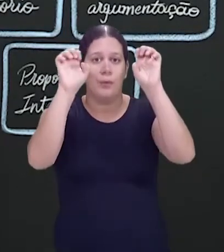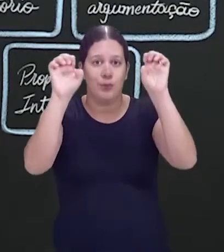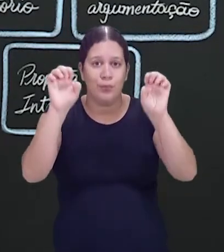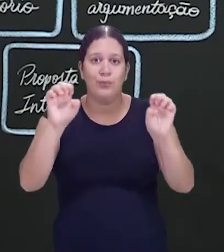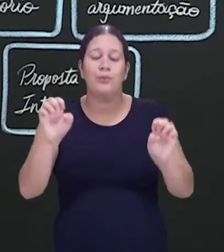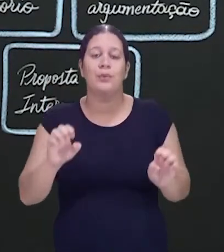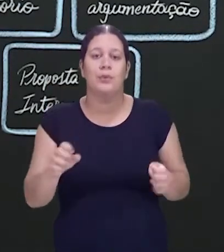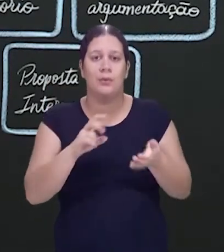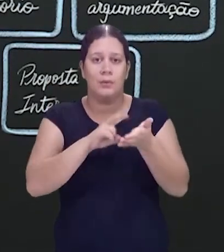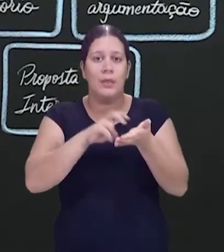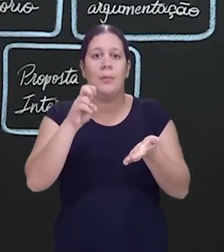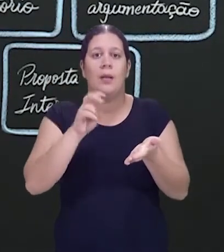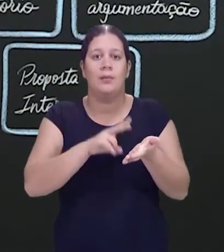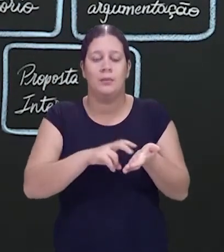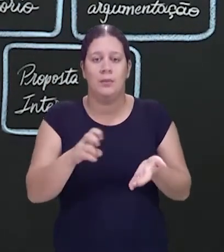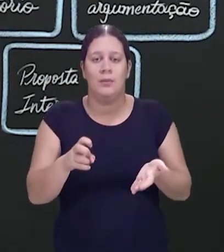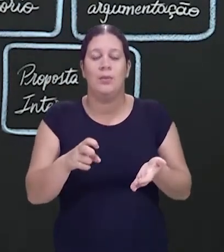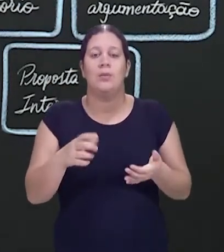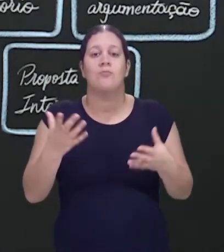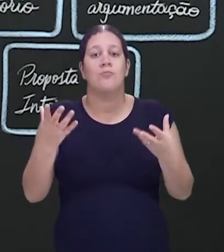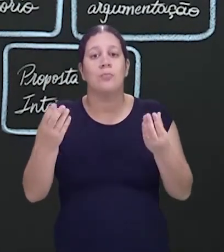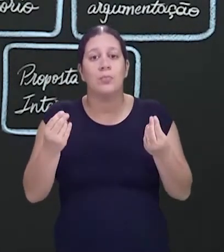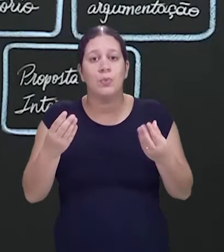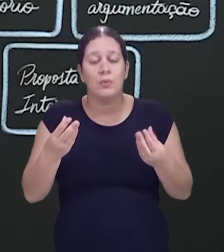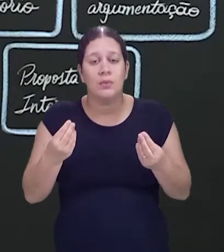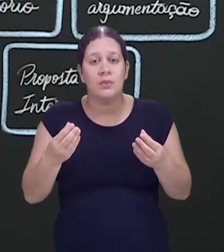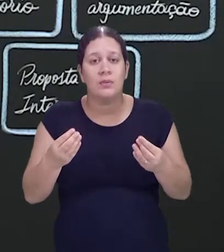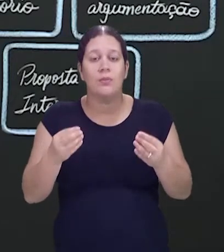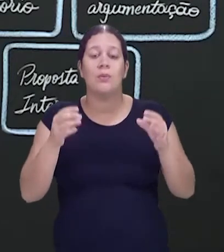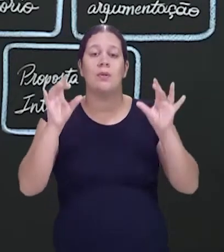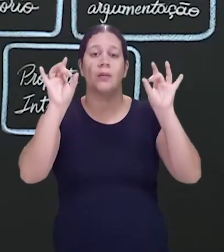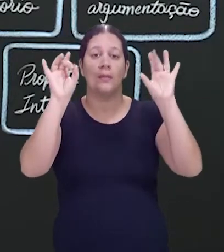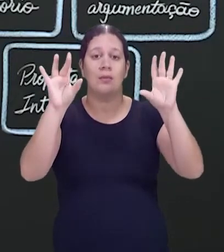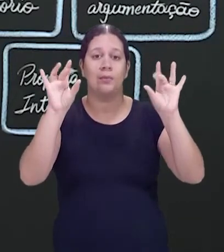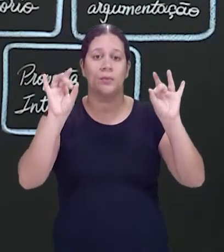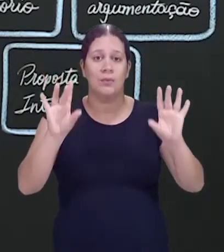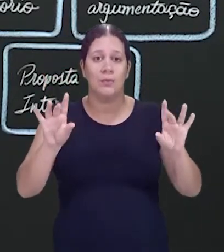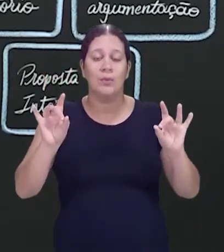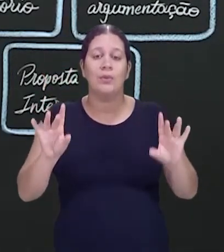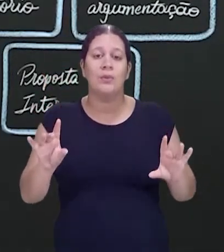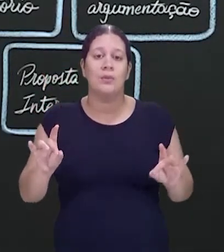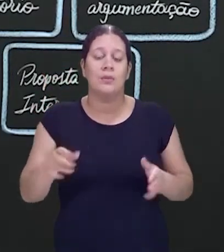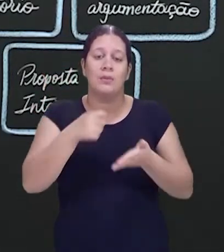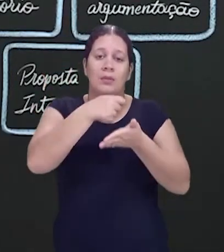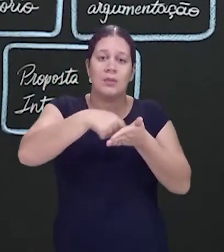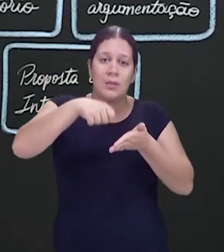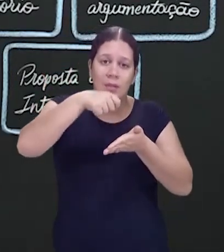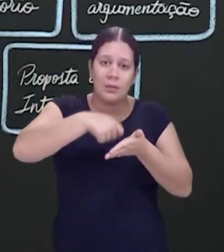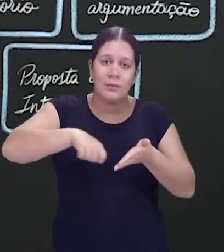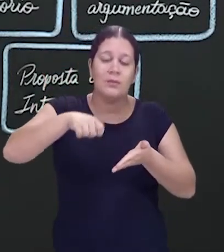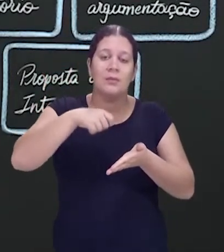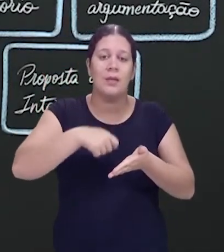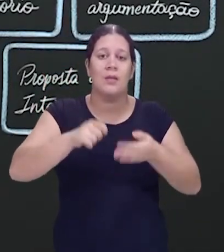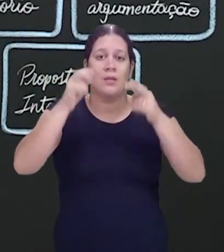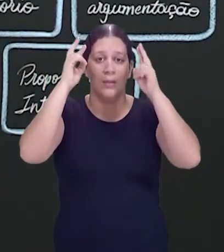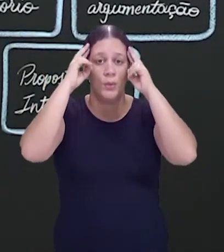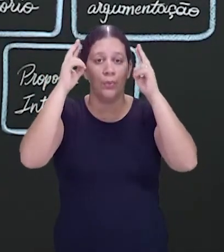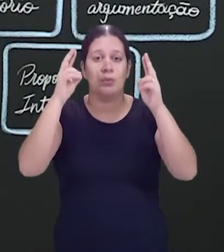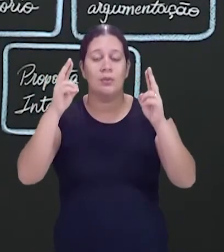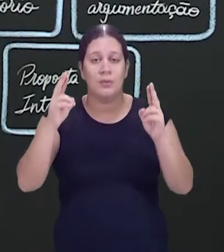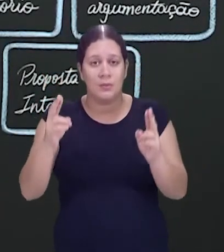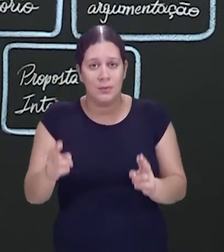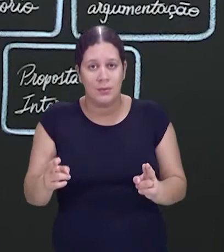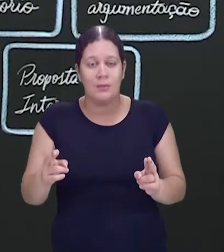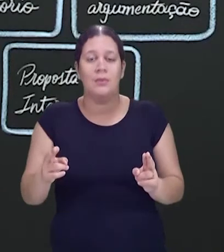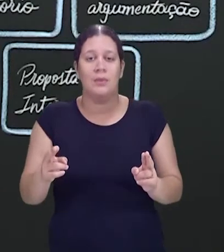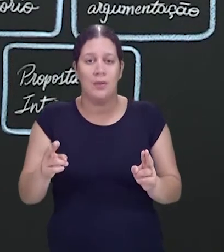problematização de matemática. No entanto, é muito especial para um escritor quando ele consegue respeitar a